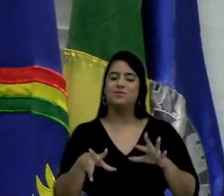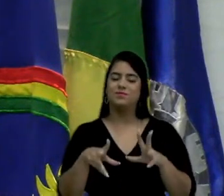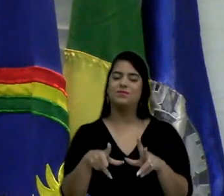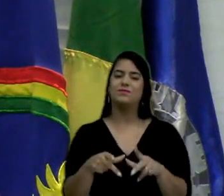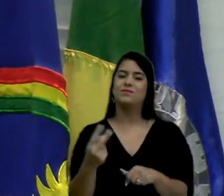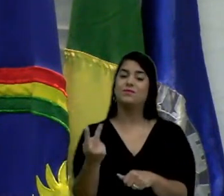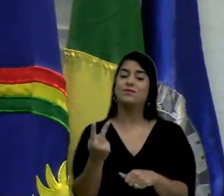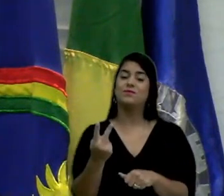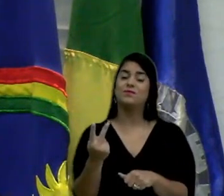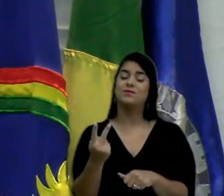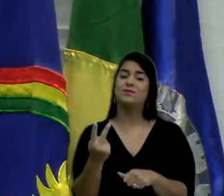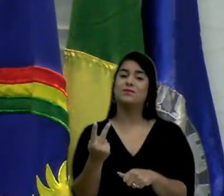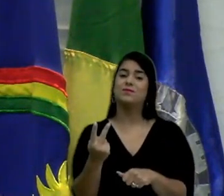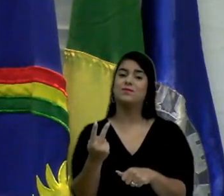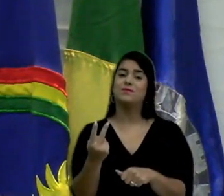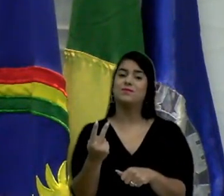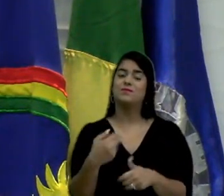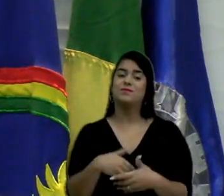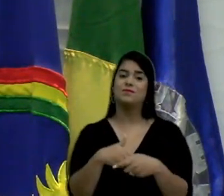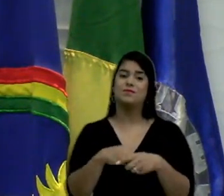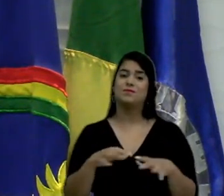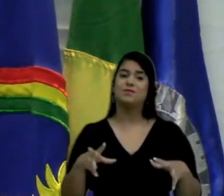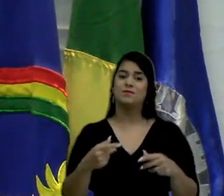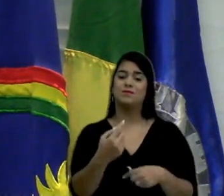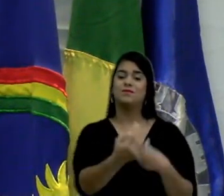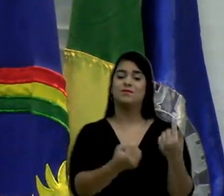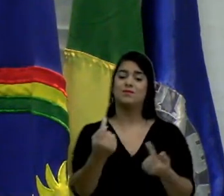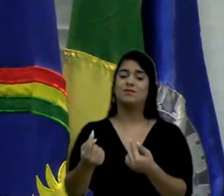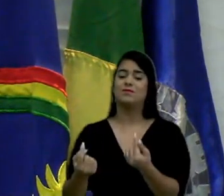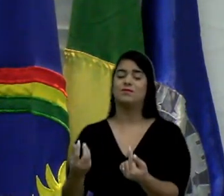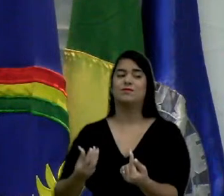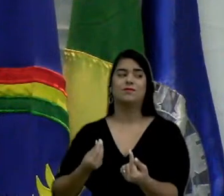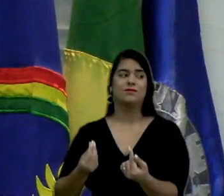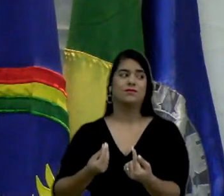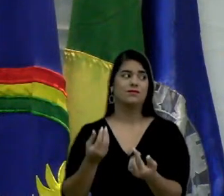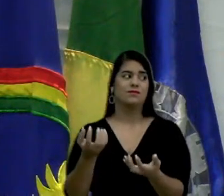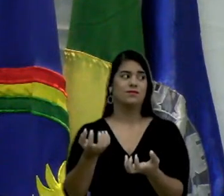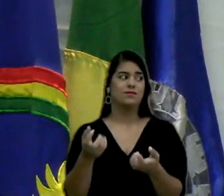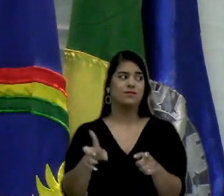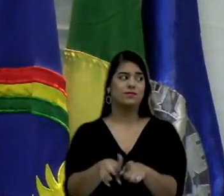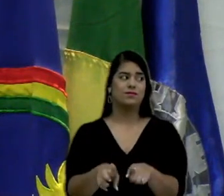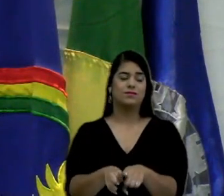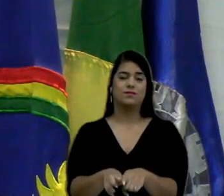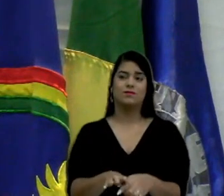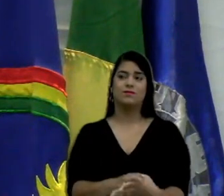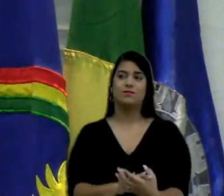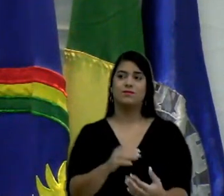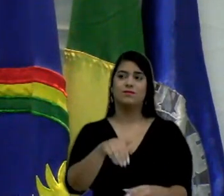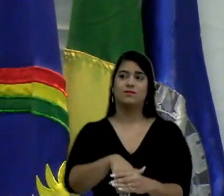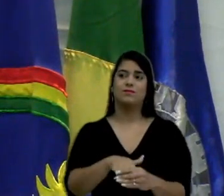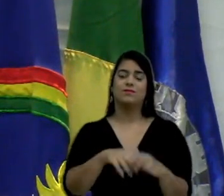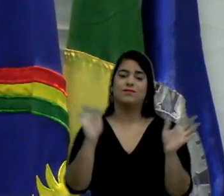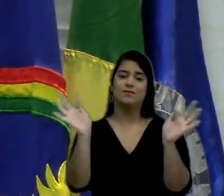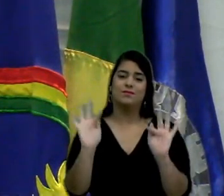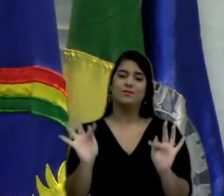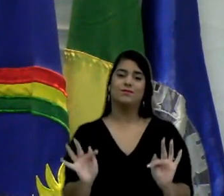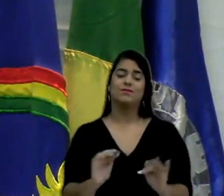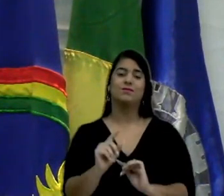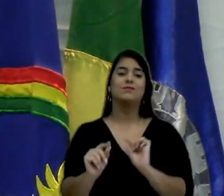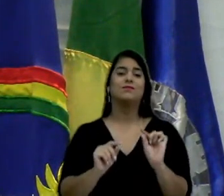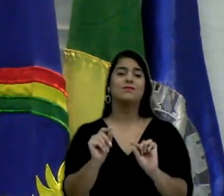demais aqui presentees quero também mandar os meus votos de felicitações